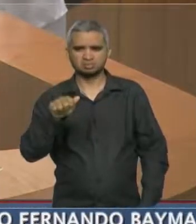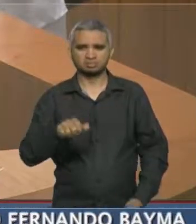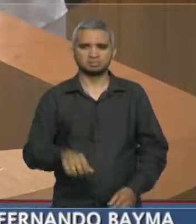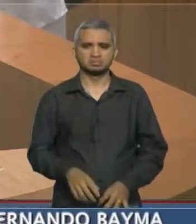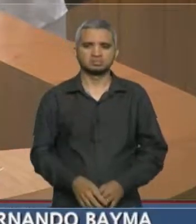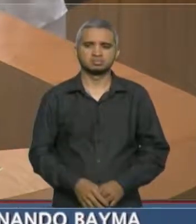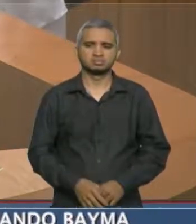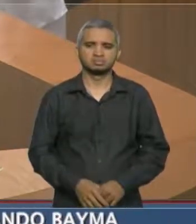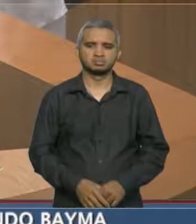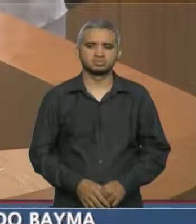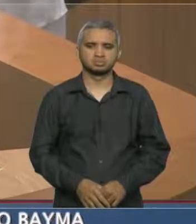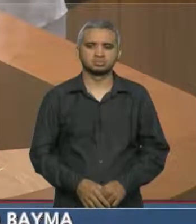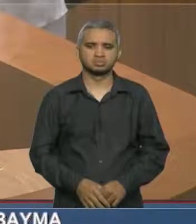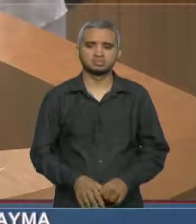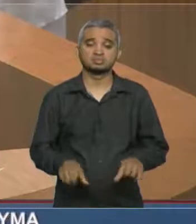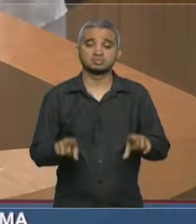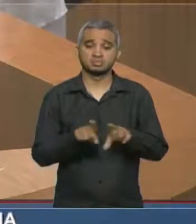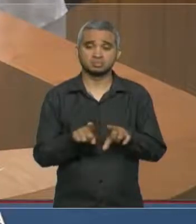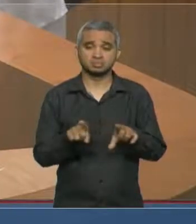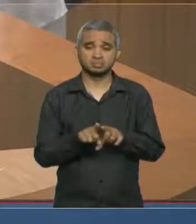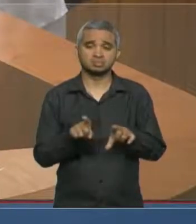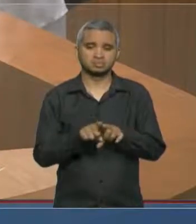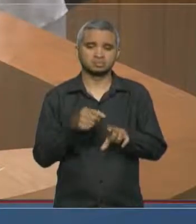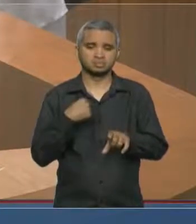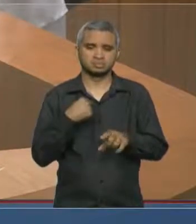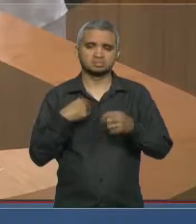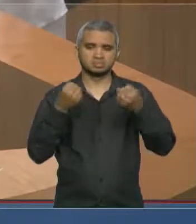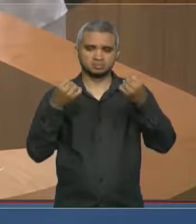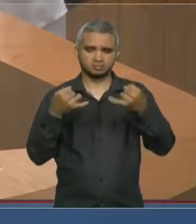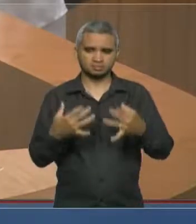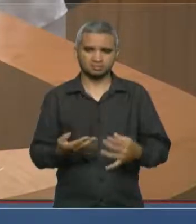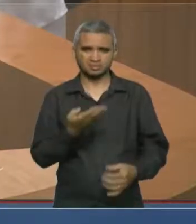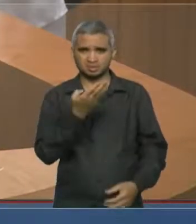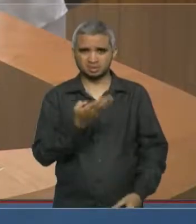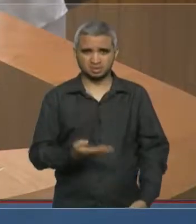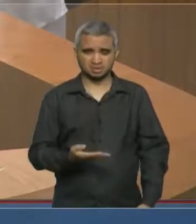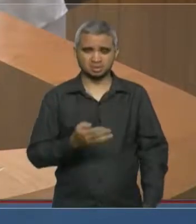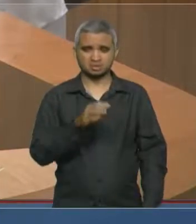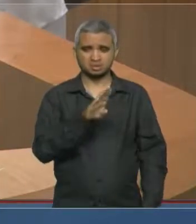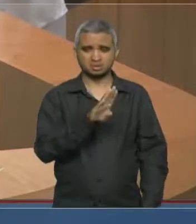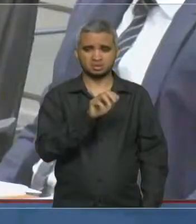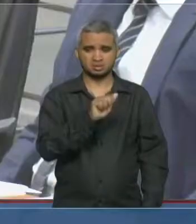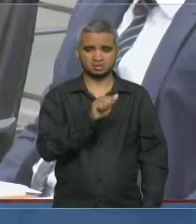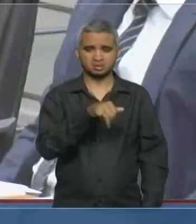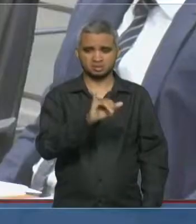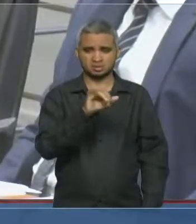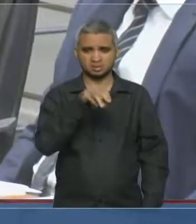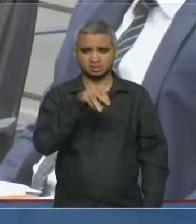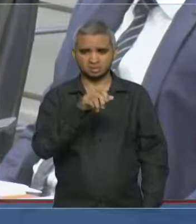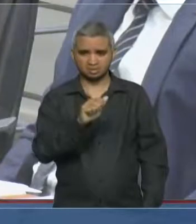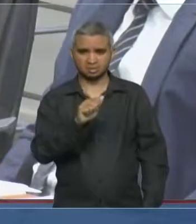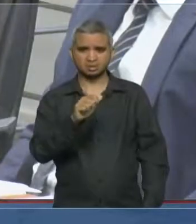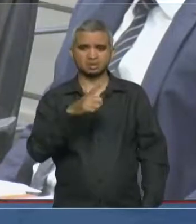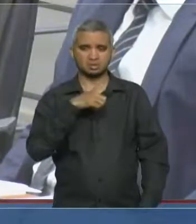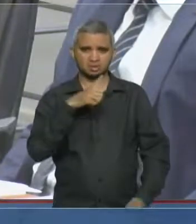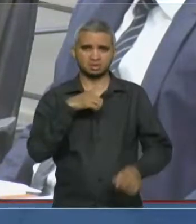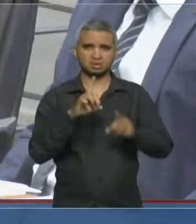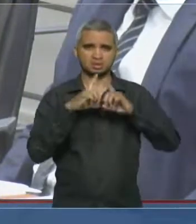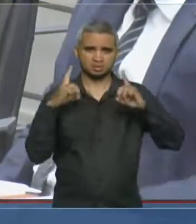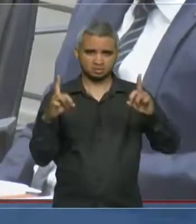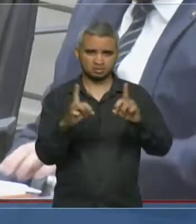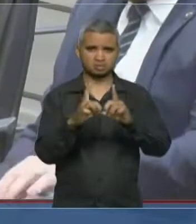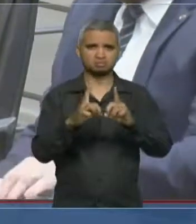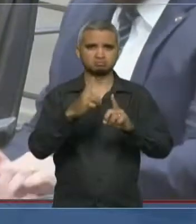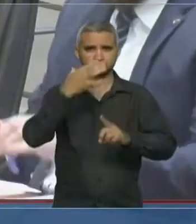Eu digo sempre que é um desembargador não só competente, que é um desembargador